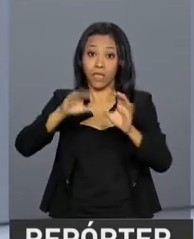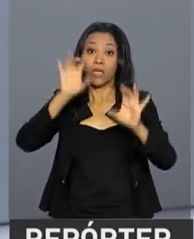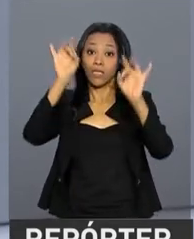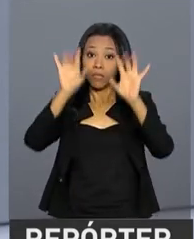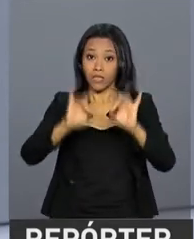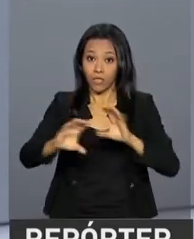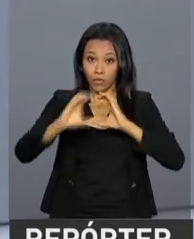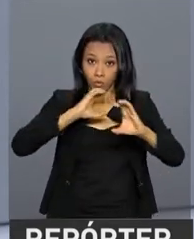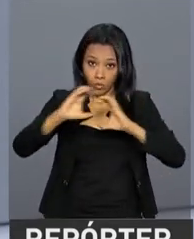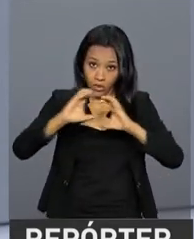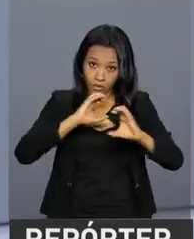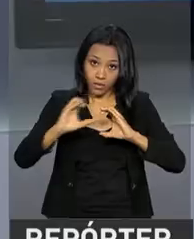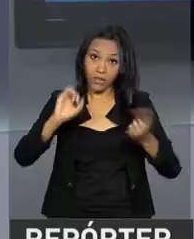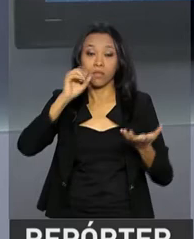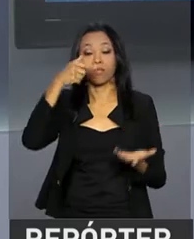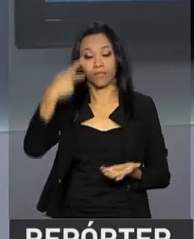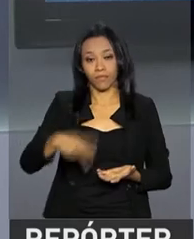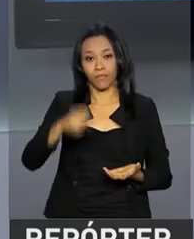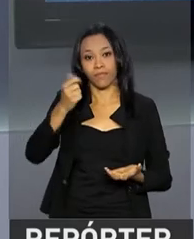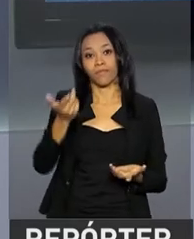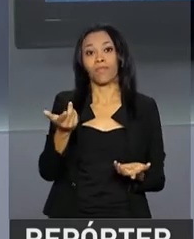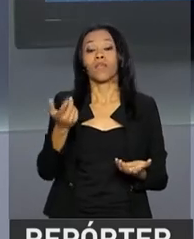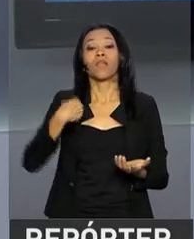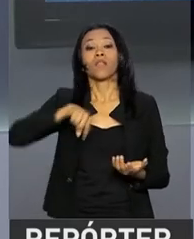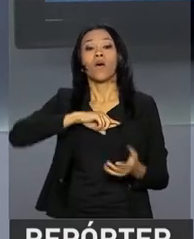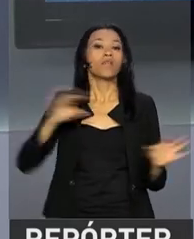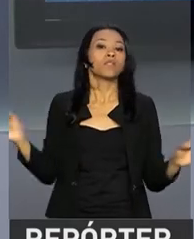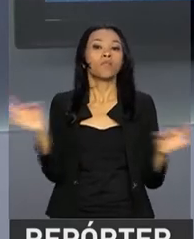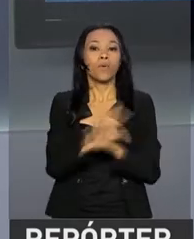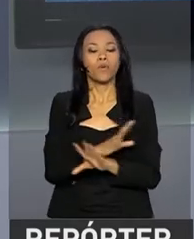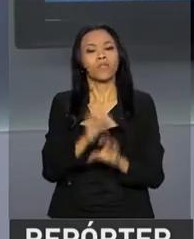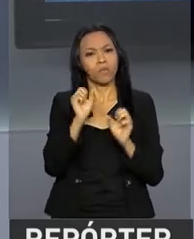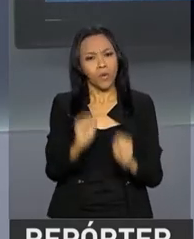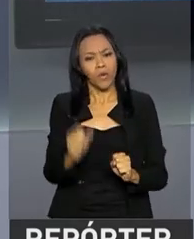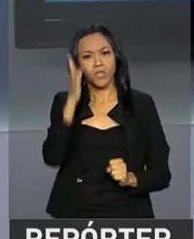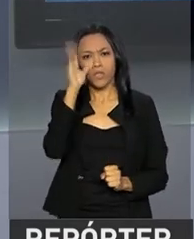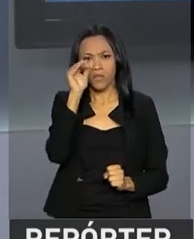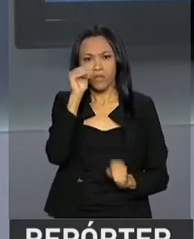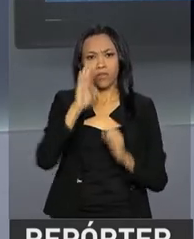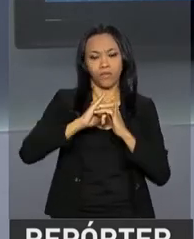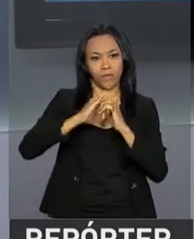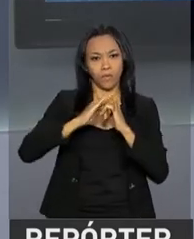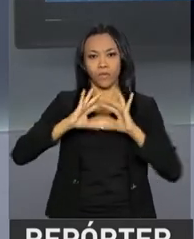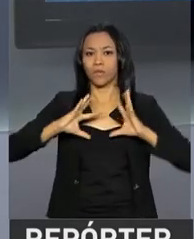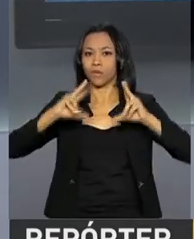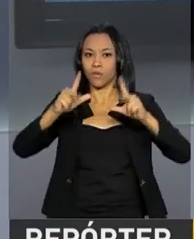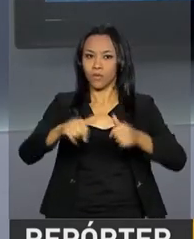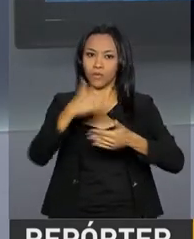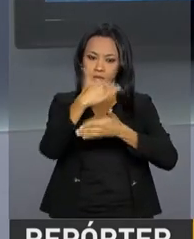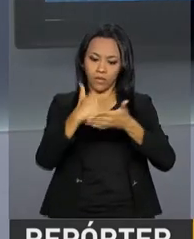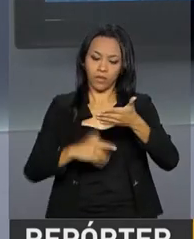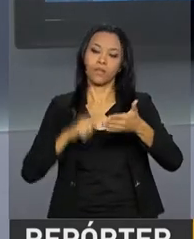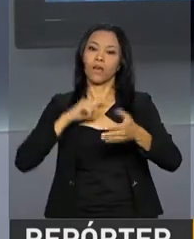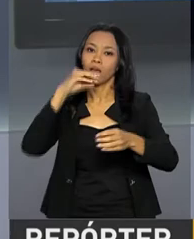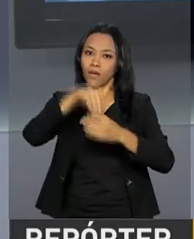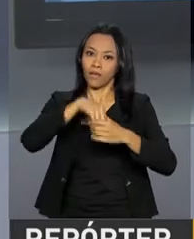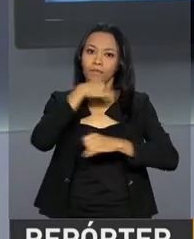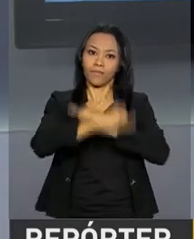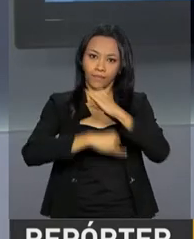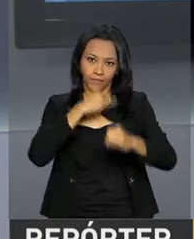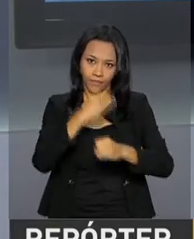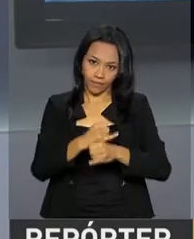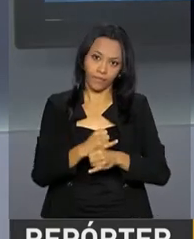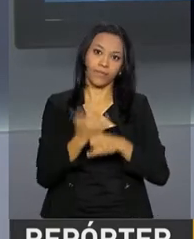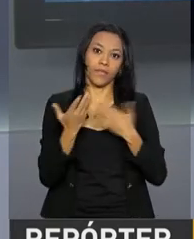Social da Presidência da República. Nós ficamos por aqui. Você pode rever as reportagens no YouTube e toda a nossa programação também está na página